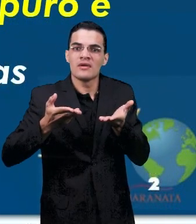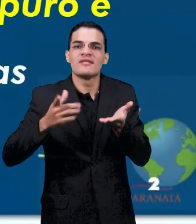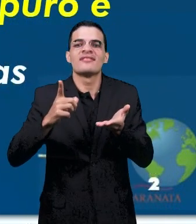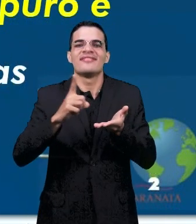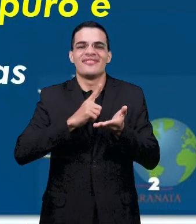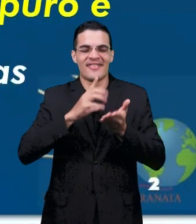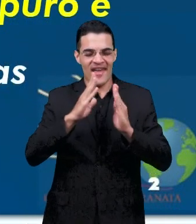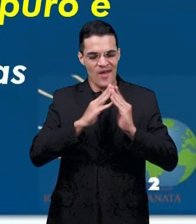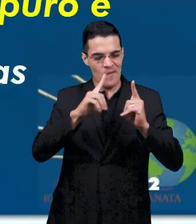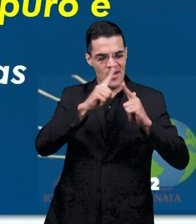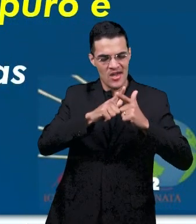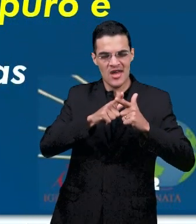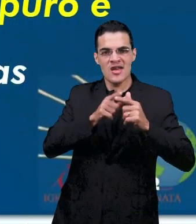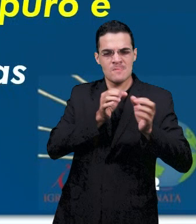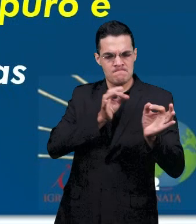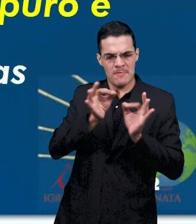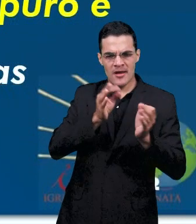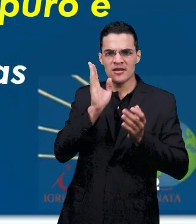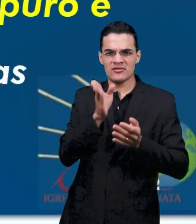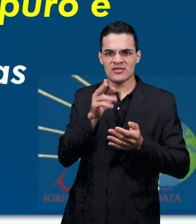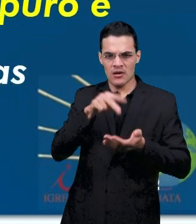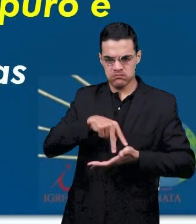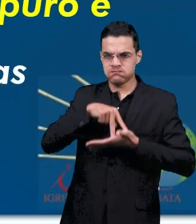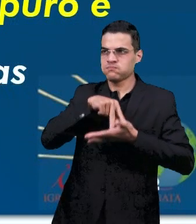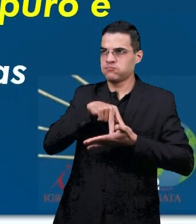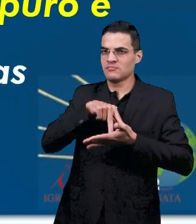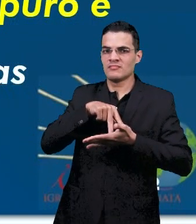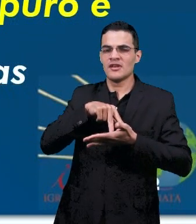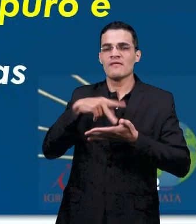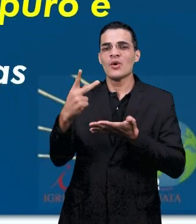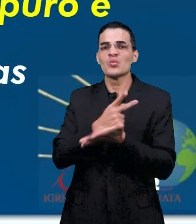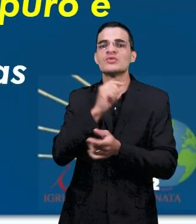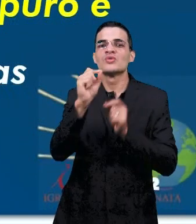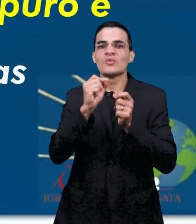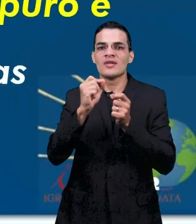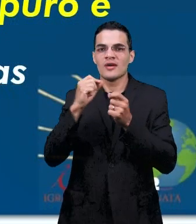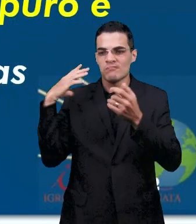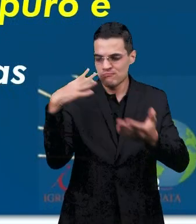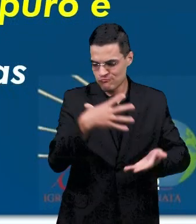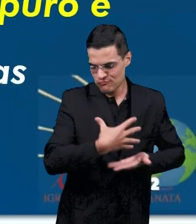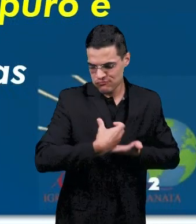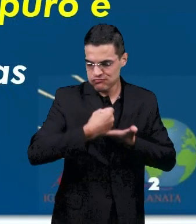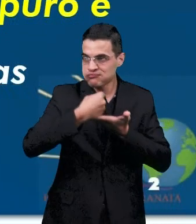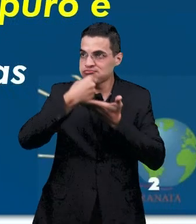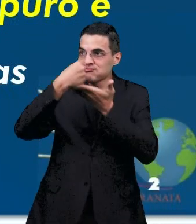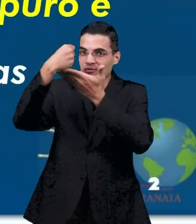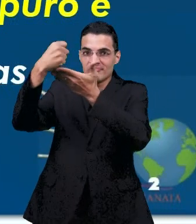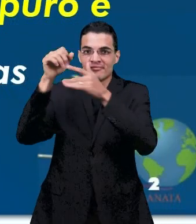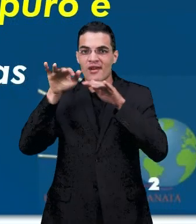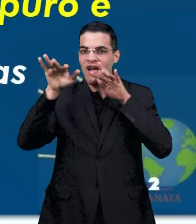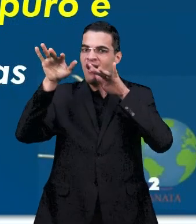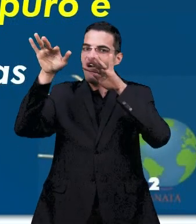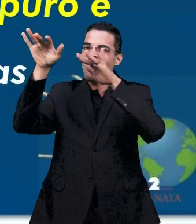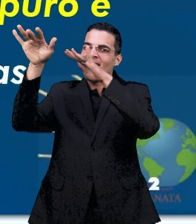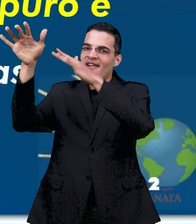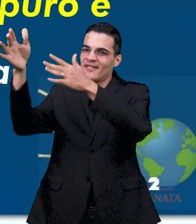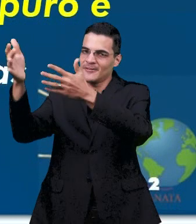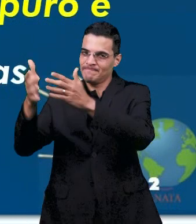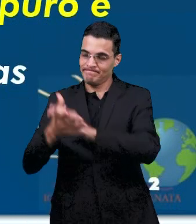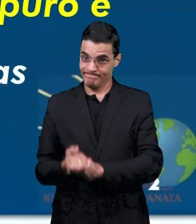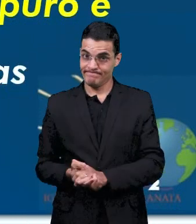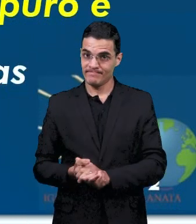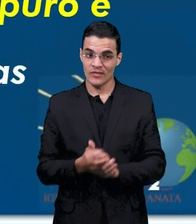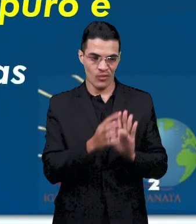arrebatada. Observe o texto aqui embaixo, e foi-lhe dado que se vestisse de linho fino puro